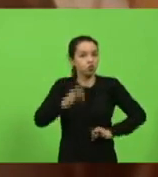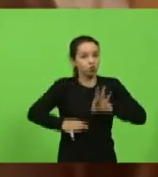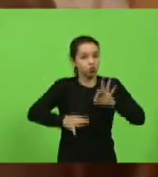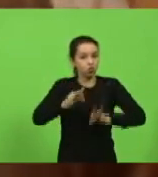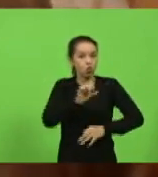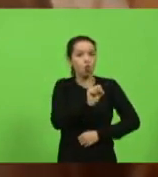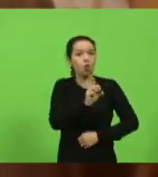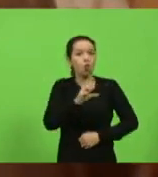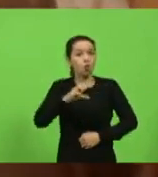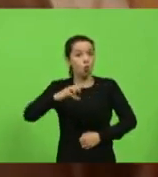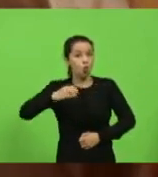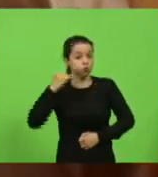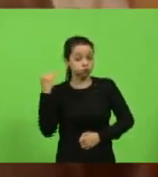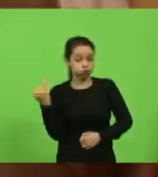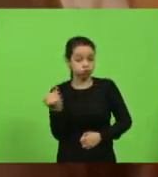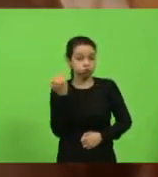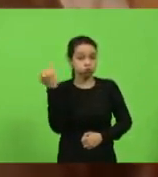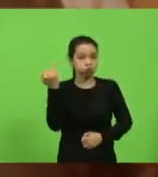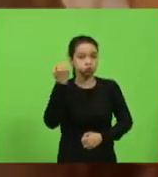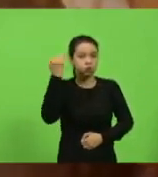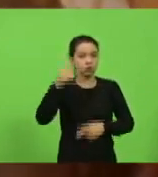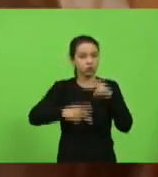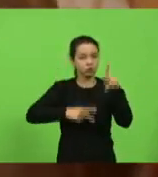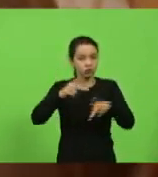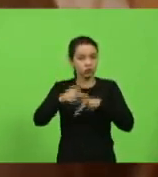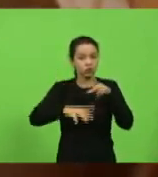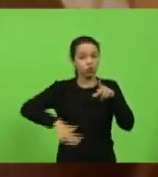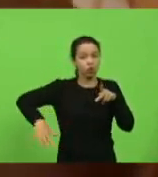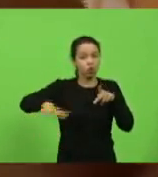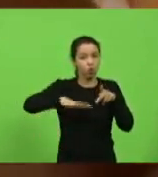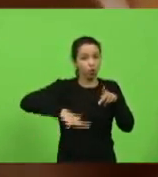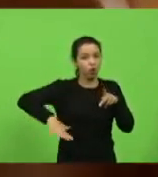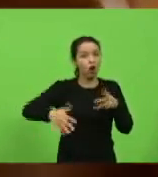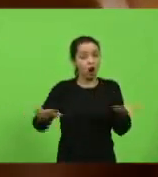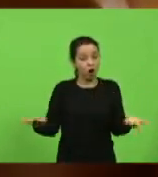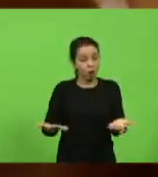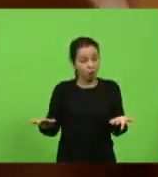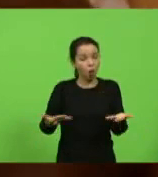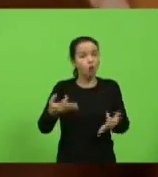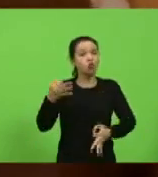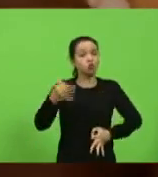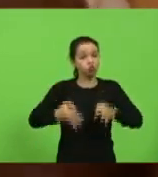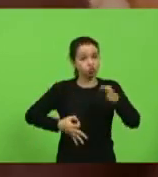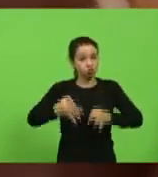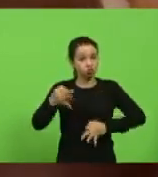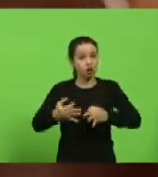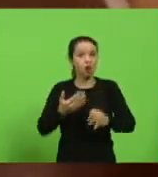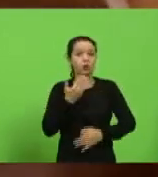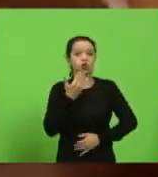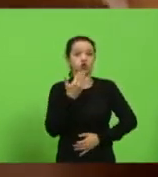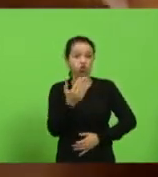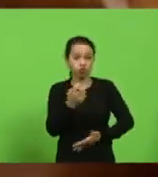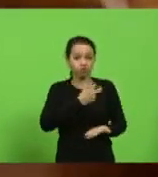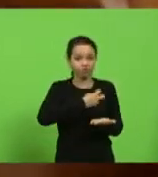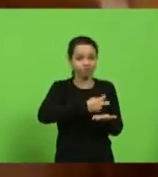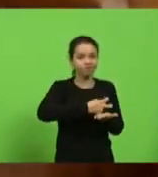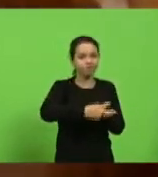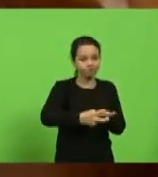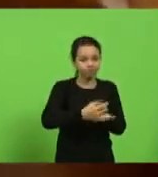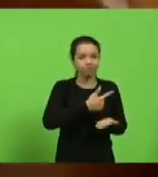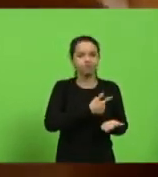grande relevância para o nosso povo, onde nós estamos a julgar um pedido de impeachment do governador do